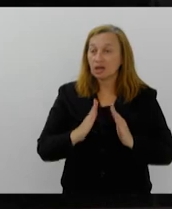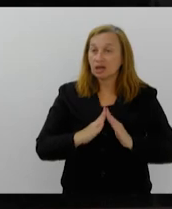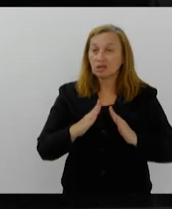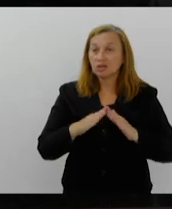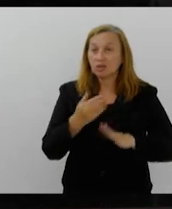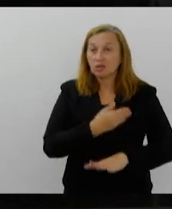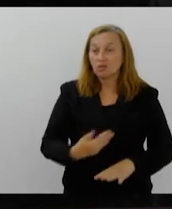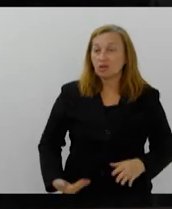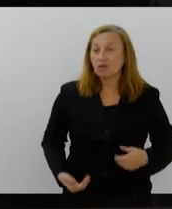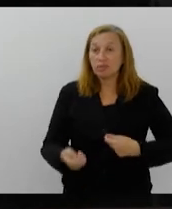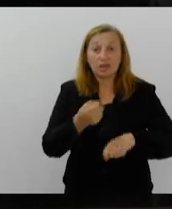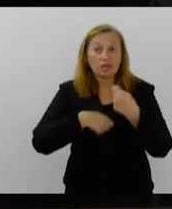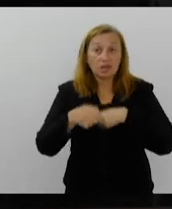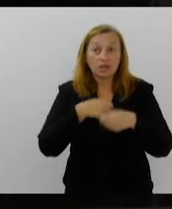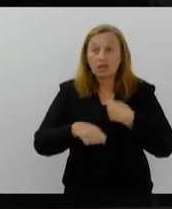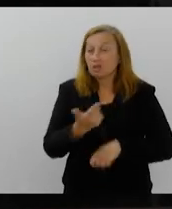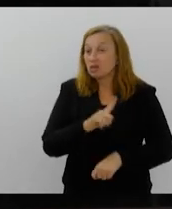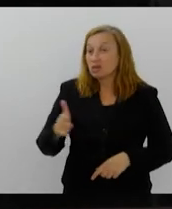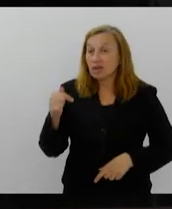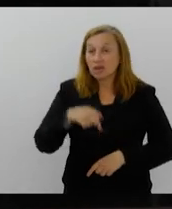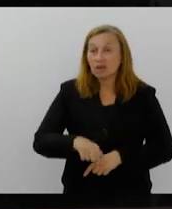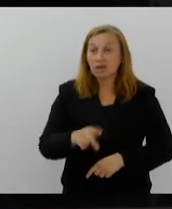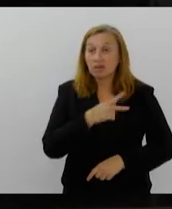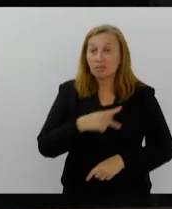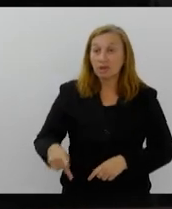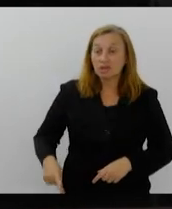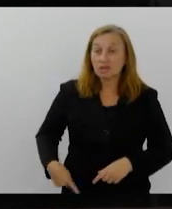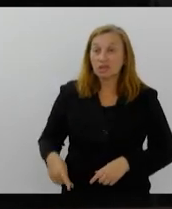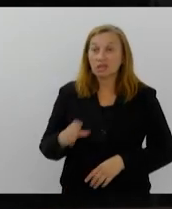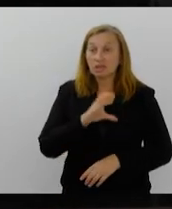negociar, que a gente não tenha aqui a presidência da CCJ.